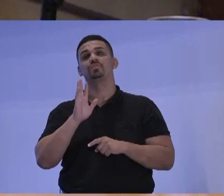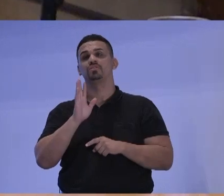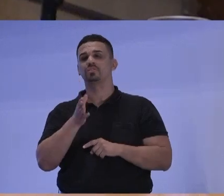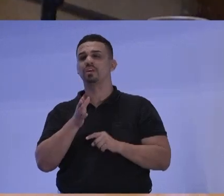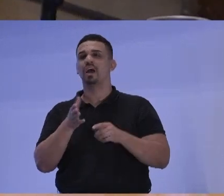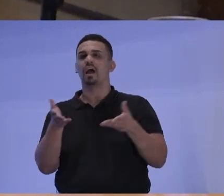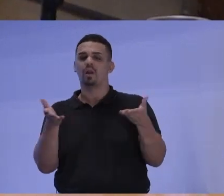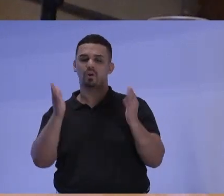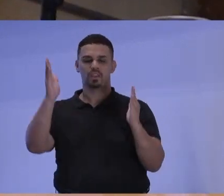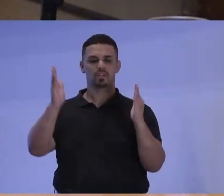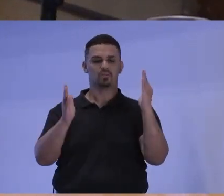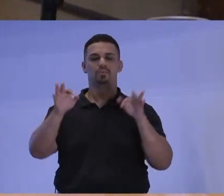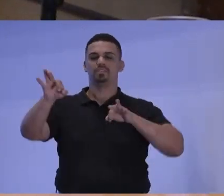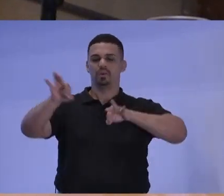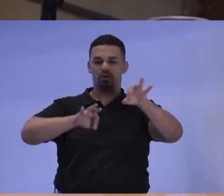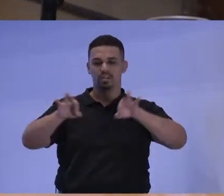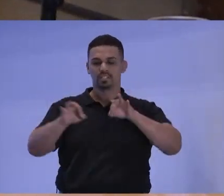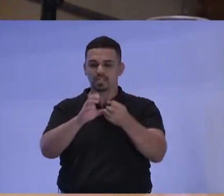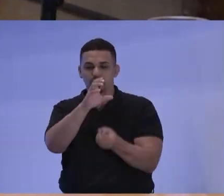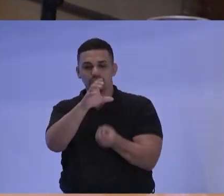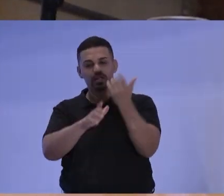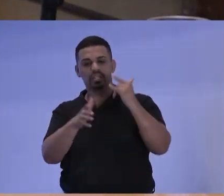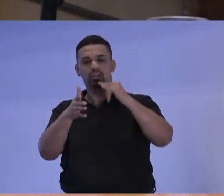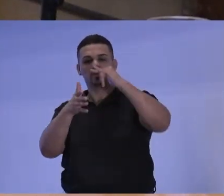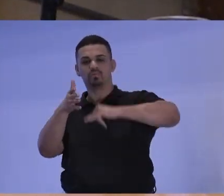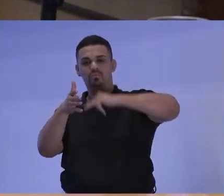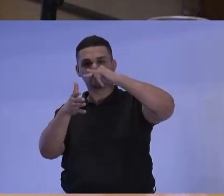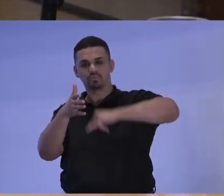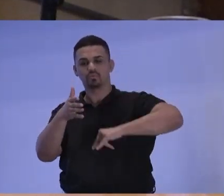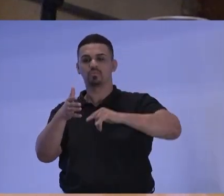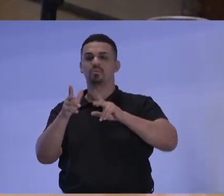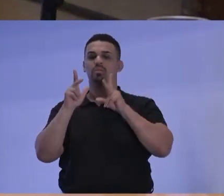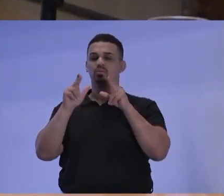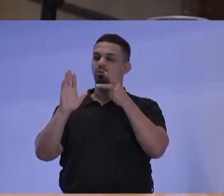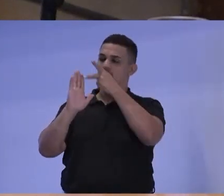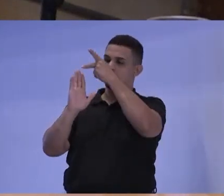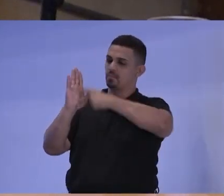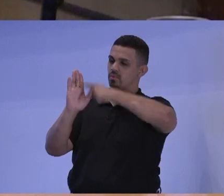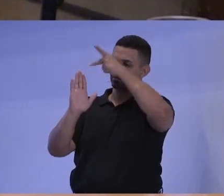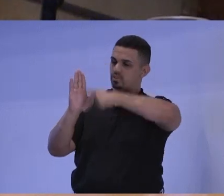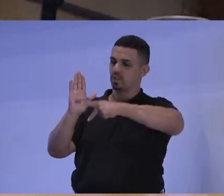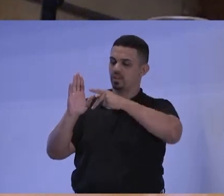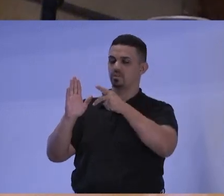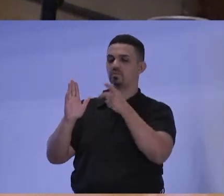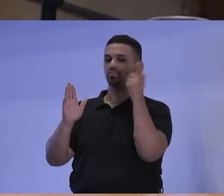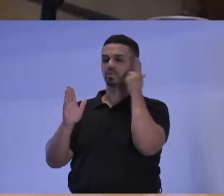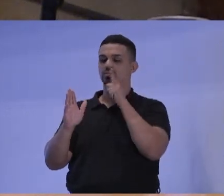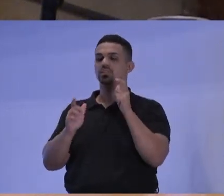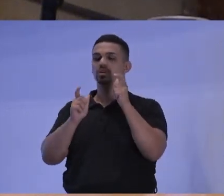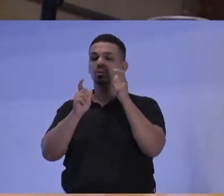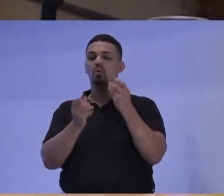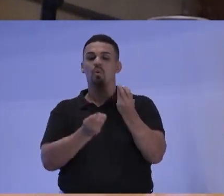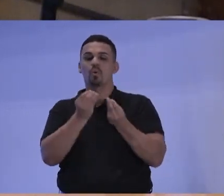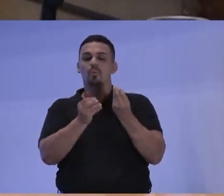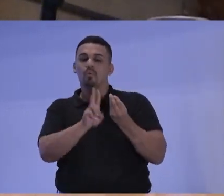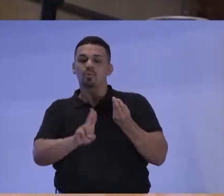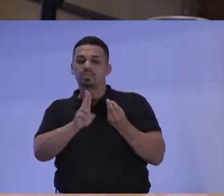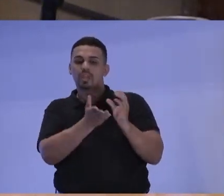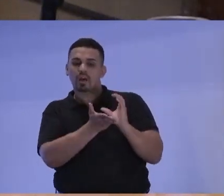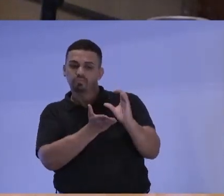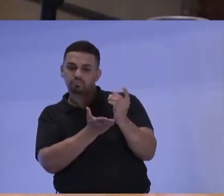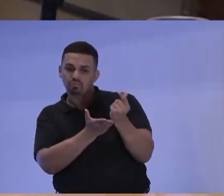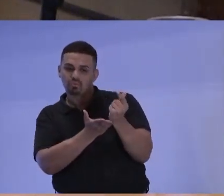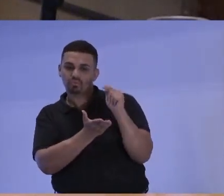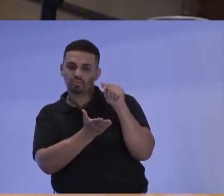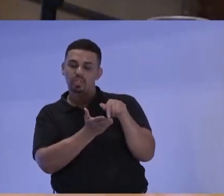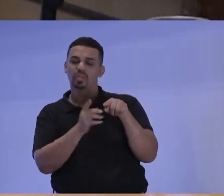elaborando como se fosse um projeto para a execução dessa verba, mas ainda não temos nada